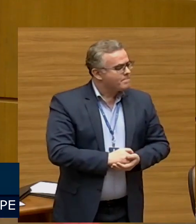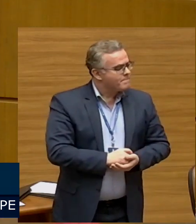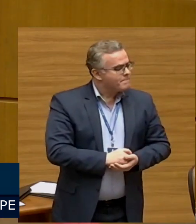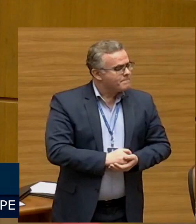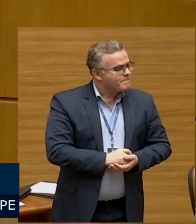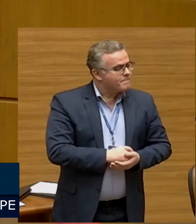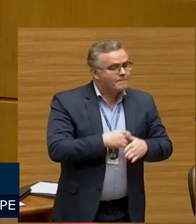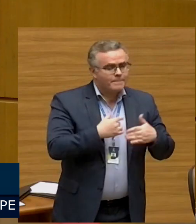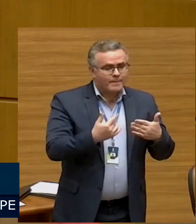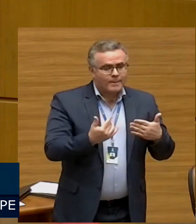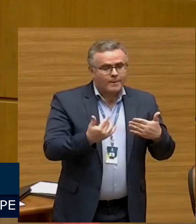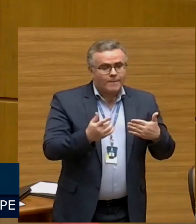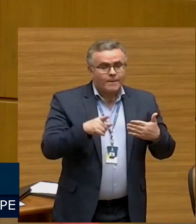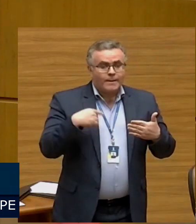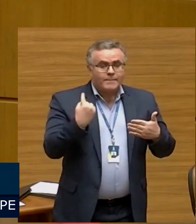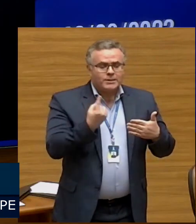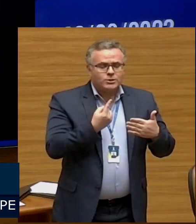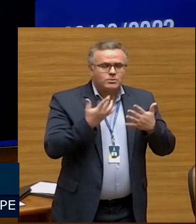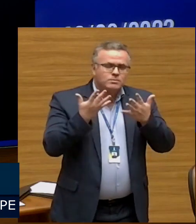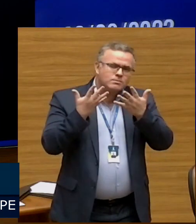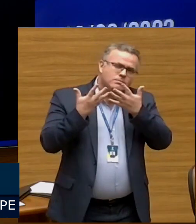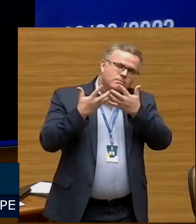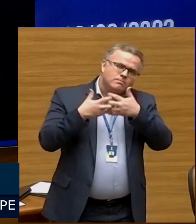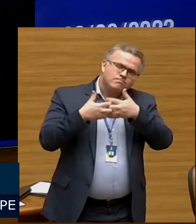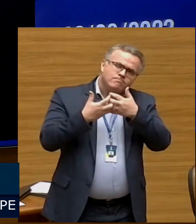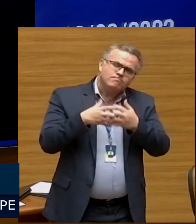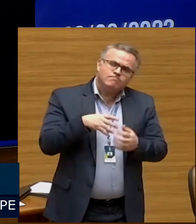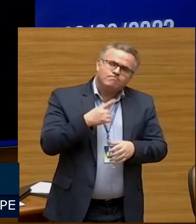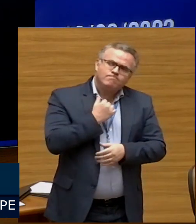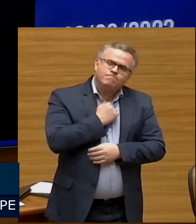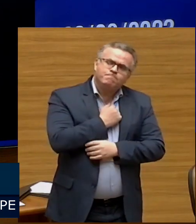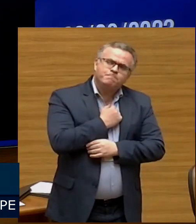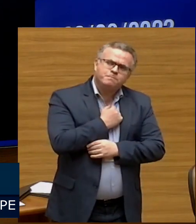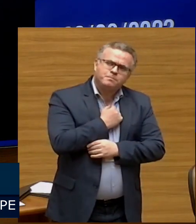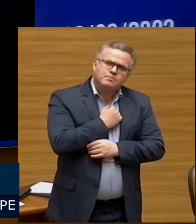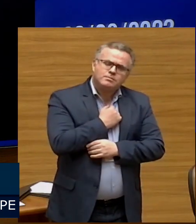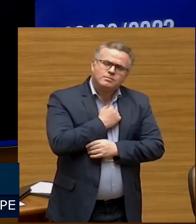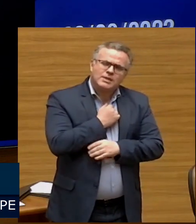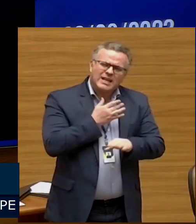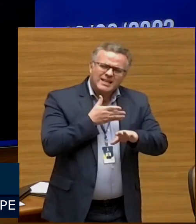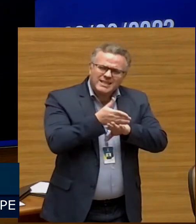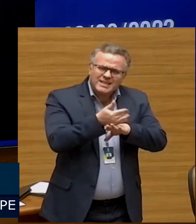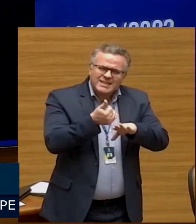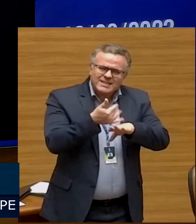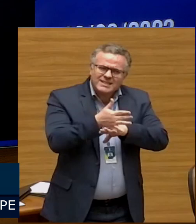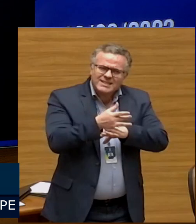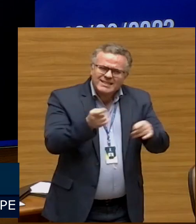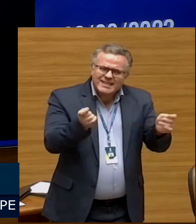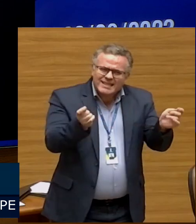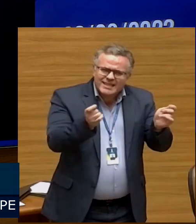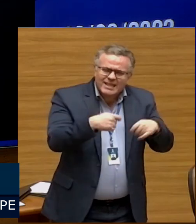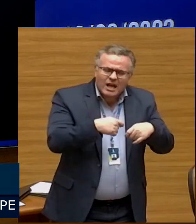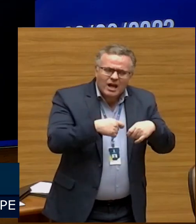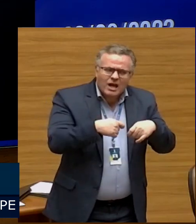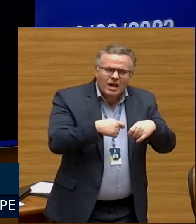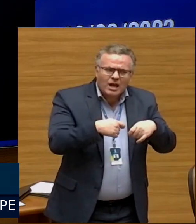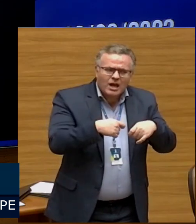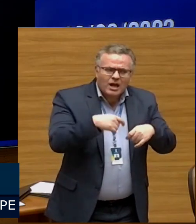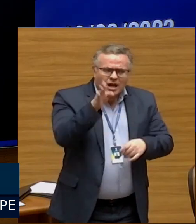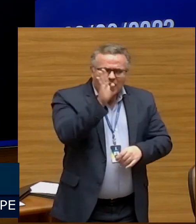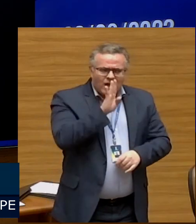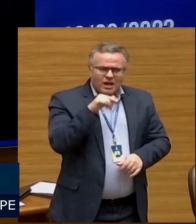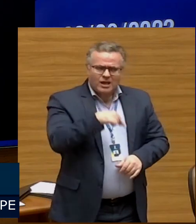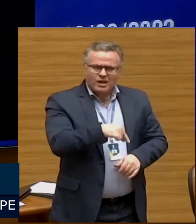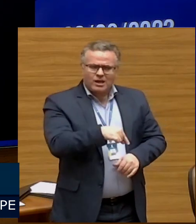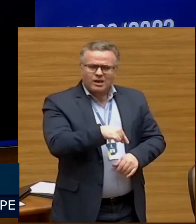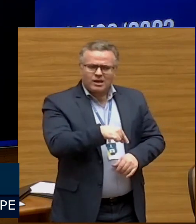E para refletir, eu pergunto novamente, existe acessibilidade linguística para os surdos no Brasil? E aí